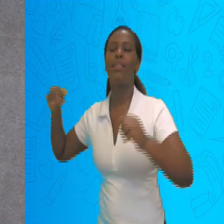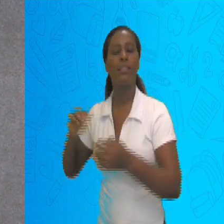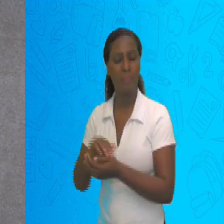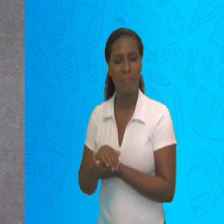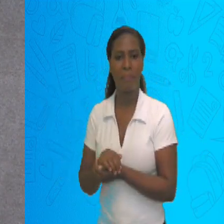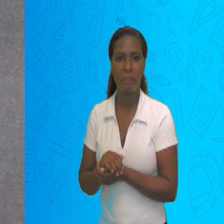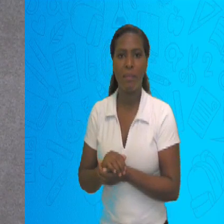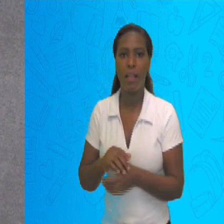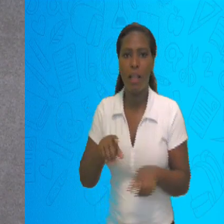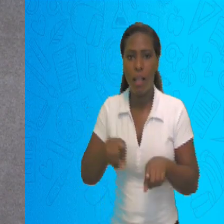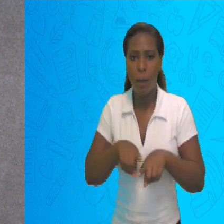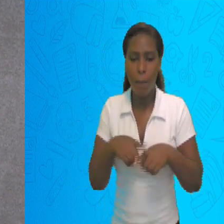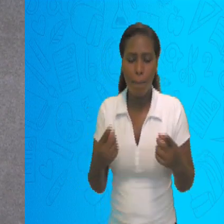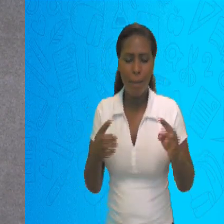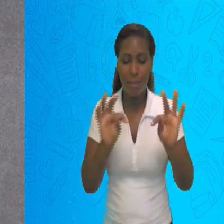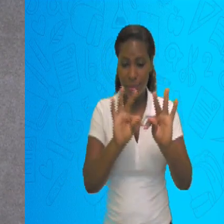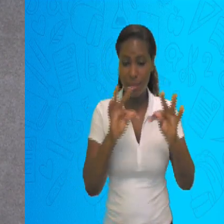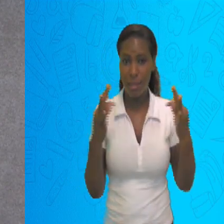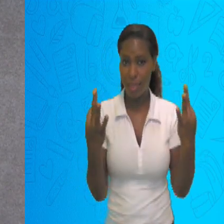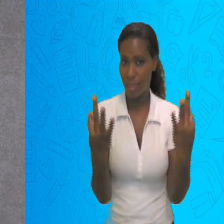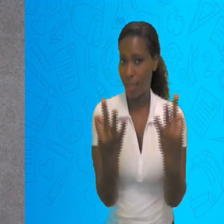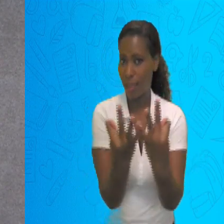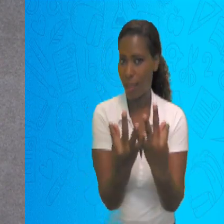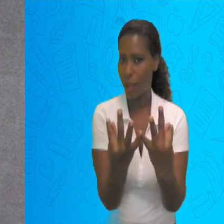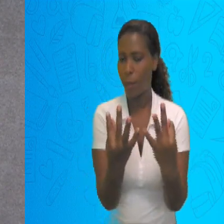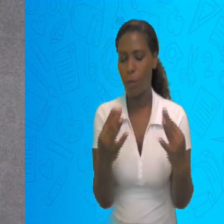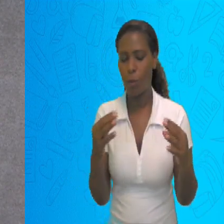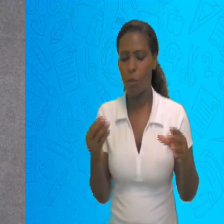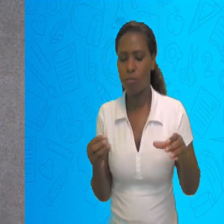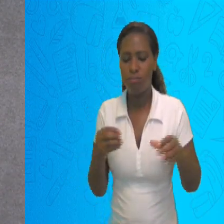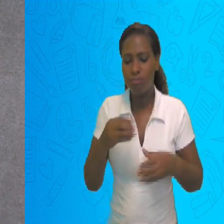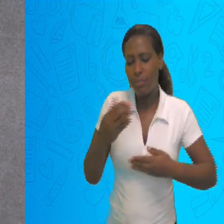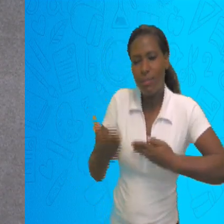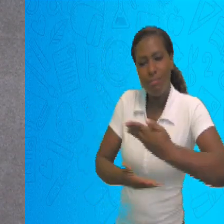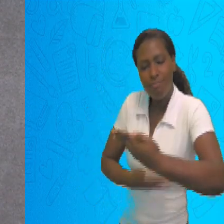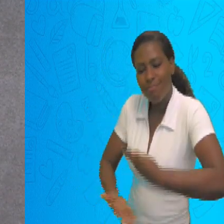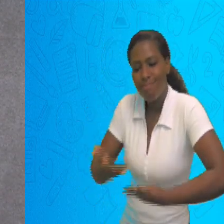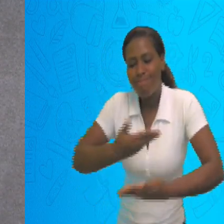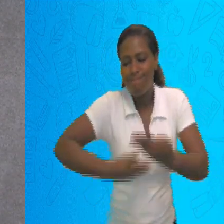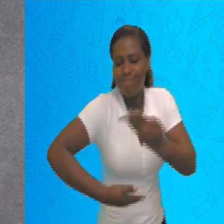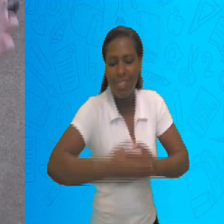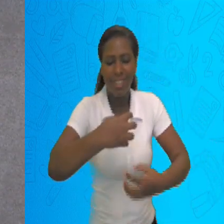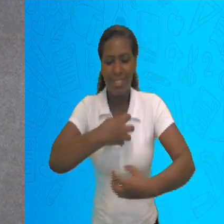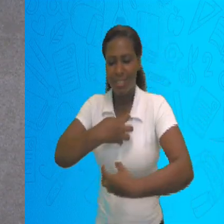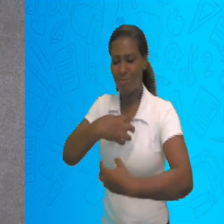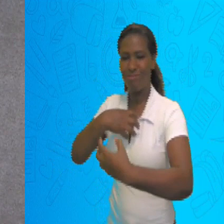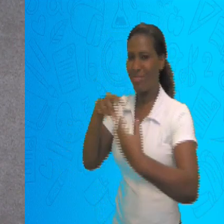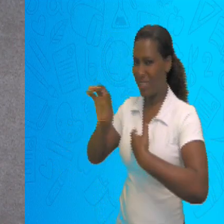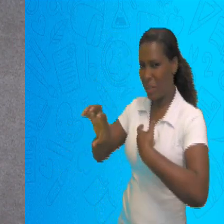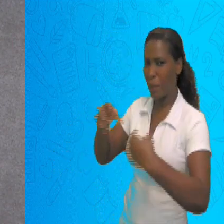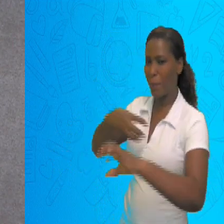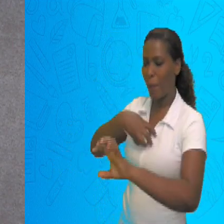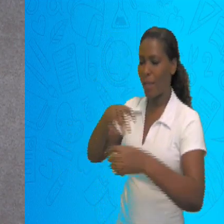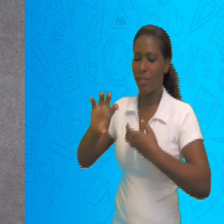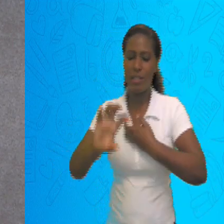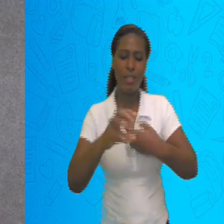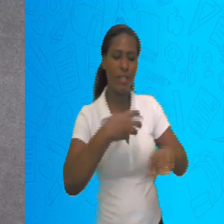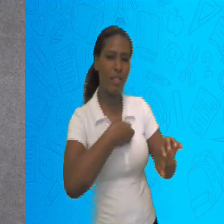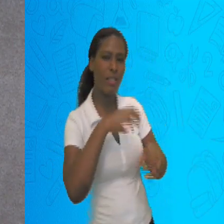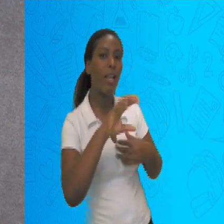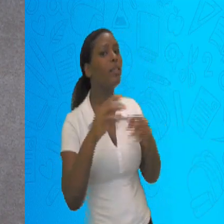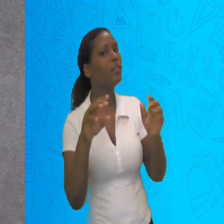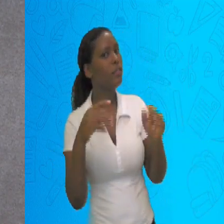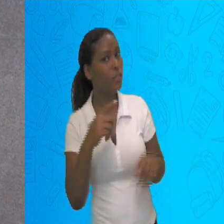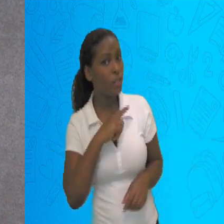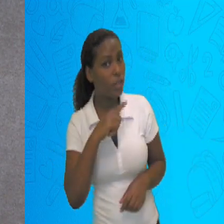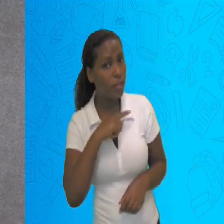si existiam laços de solidariedade. Um ajudava o outro, um fazia pela tribo toda, todo mundo